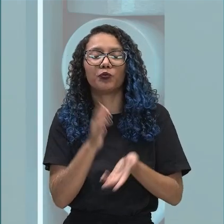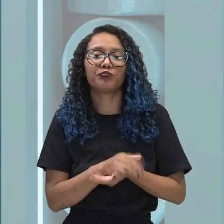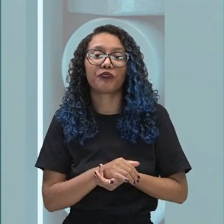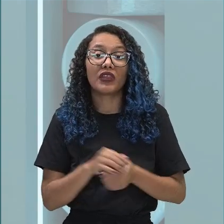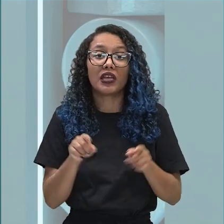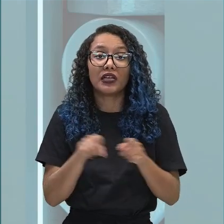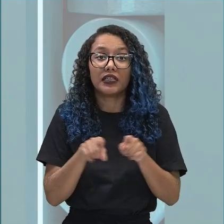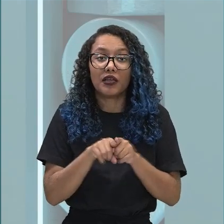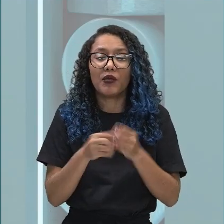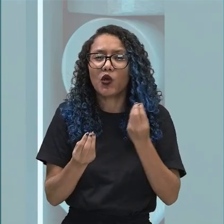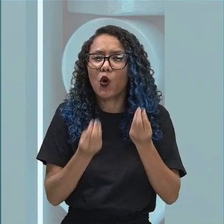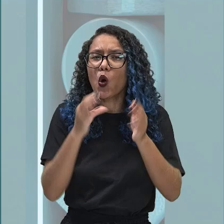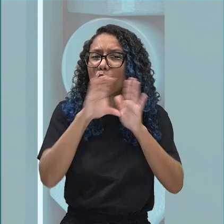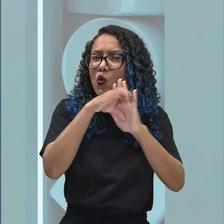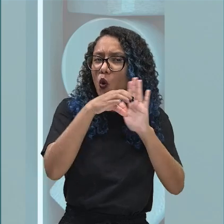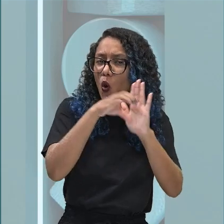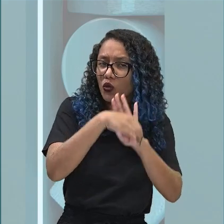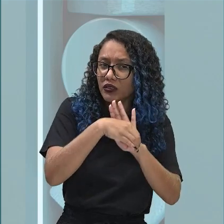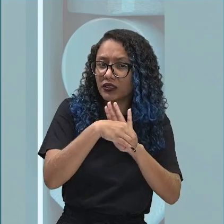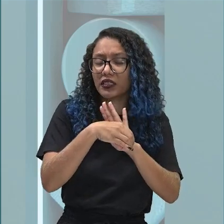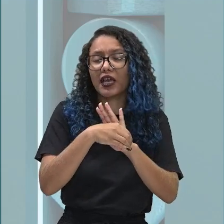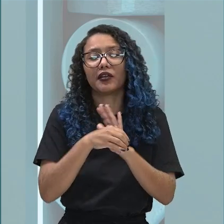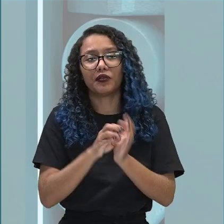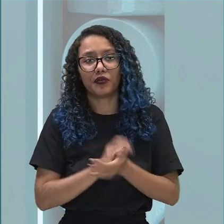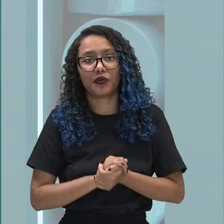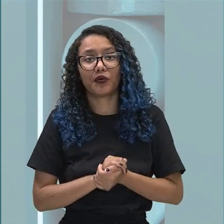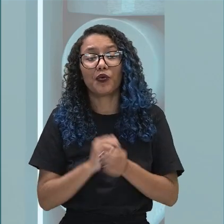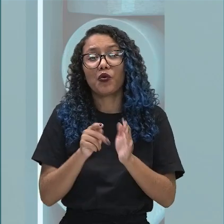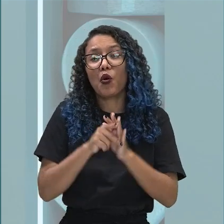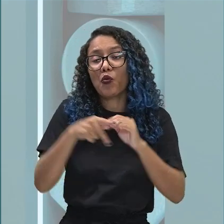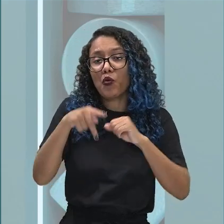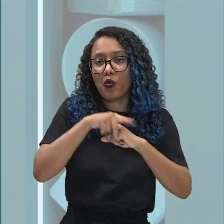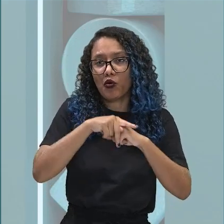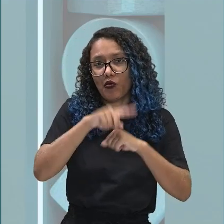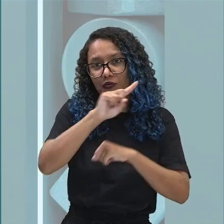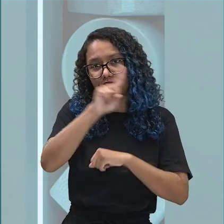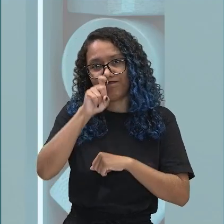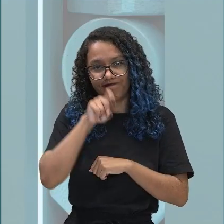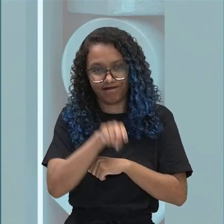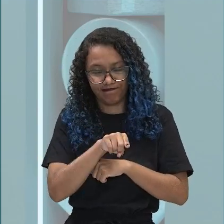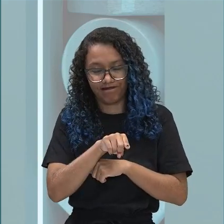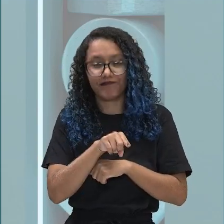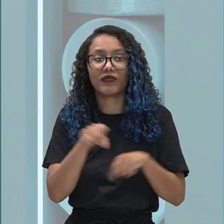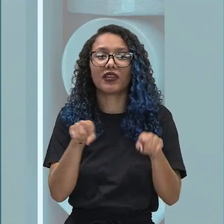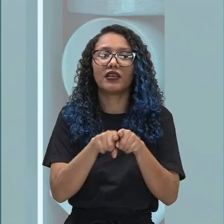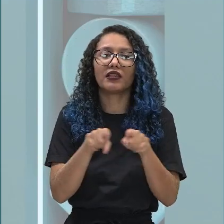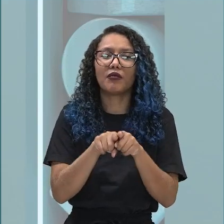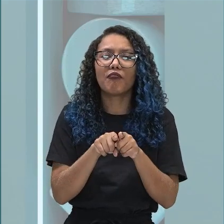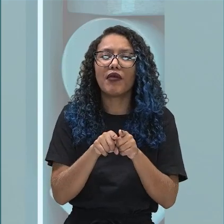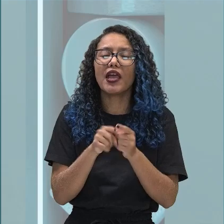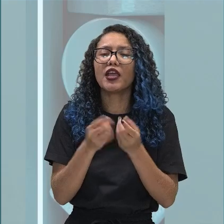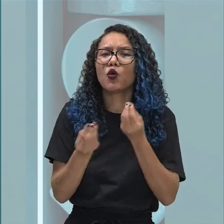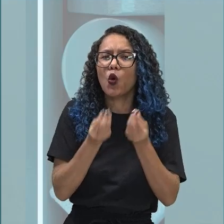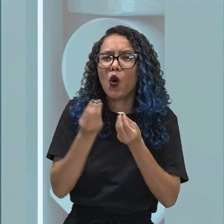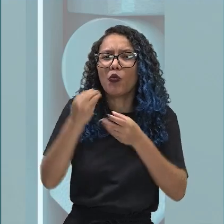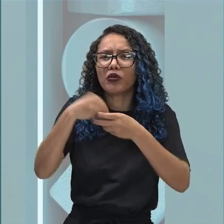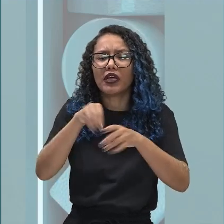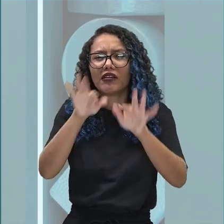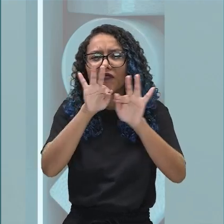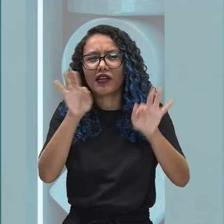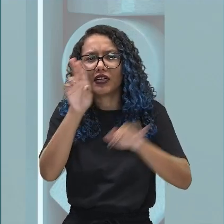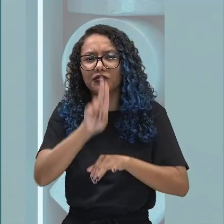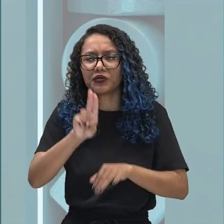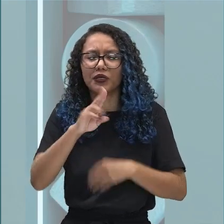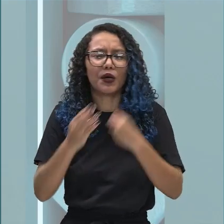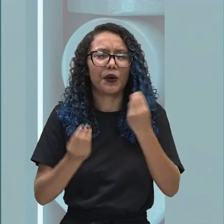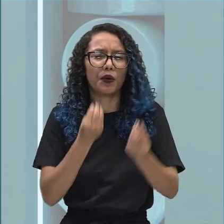as definições dos pronomes interrogativos e em que momento utilizá-los. Depois nós vamos ter aí,